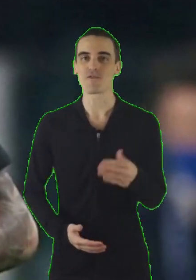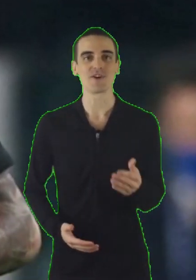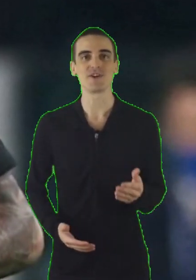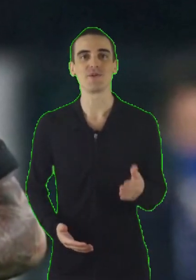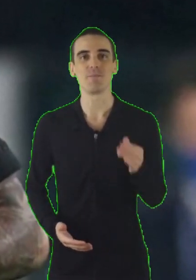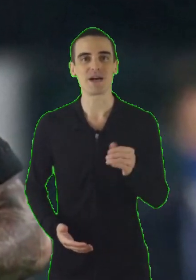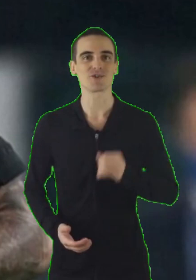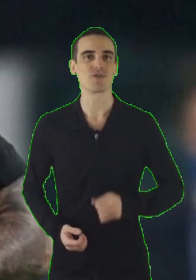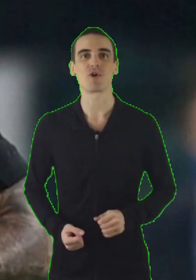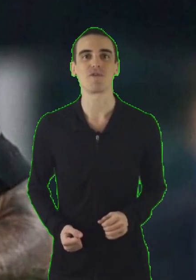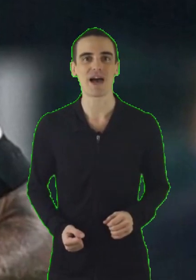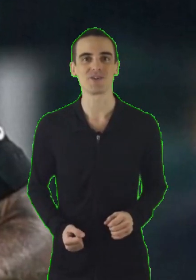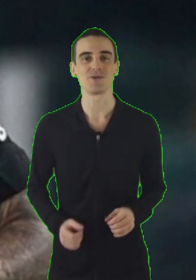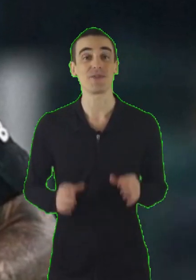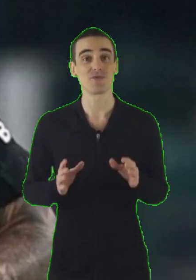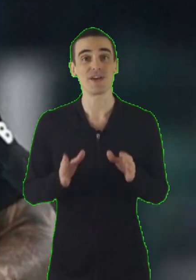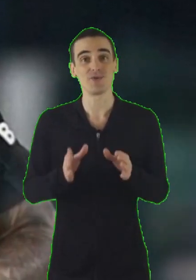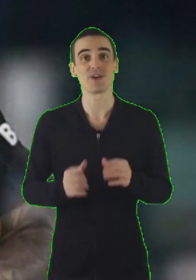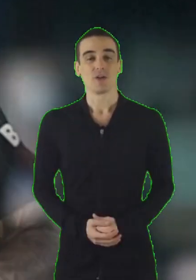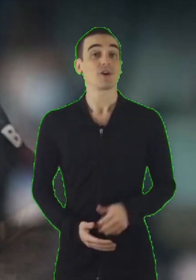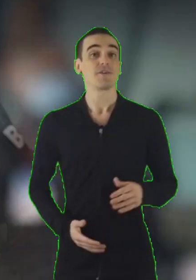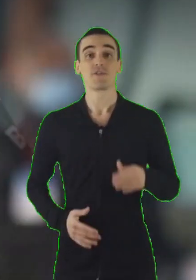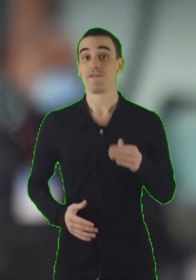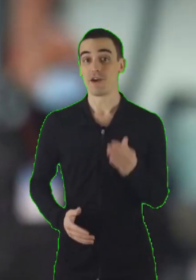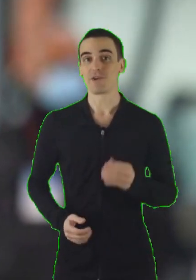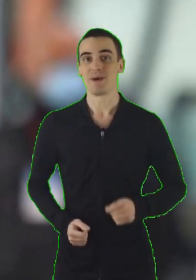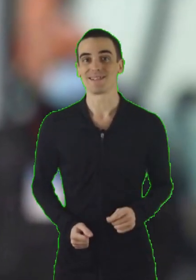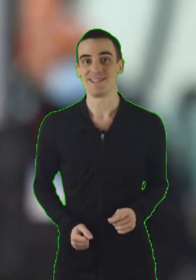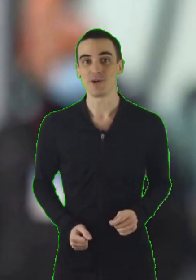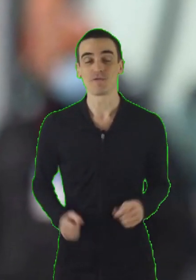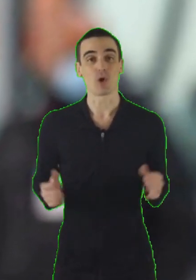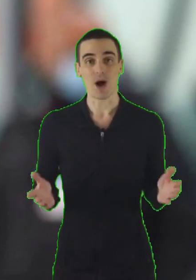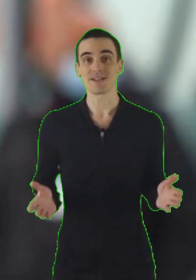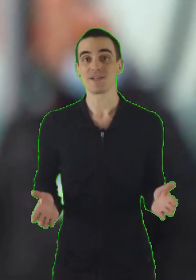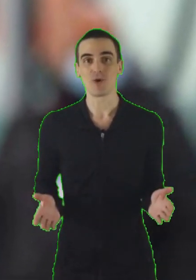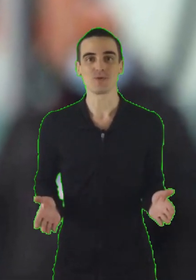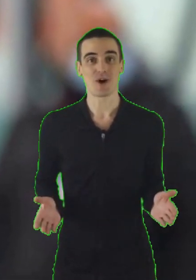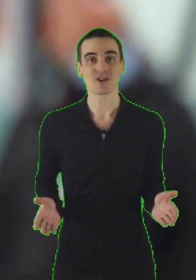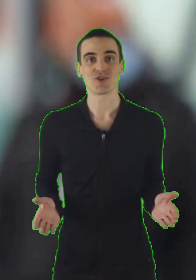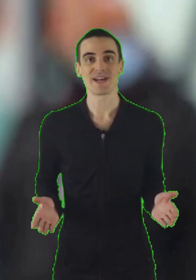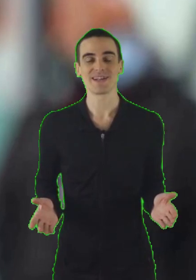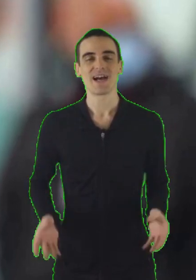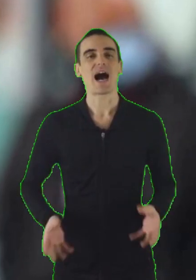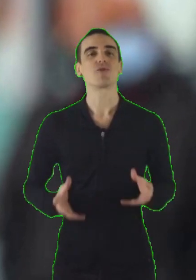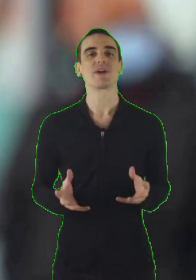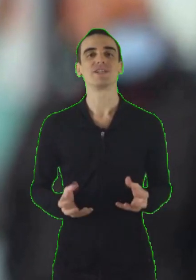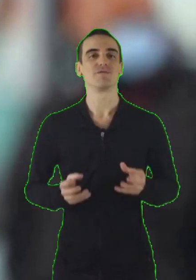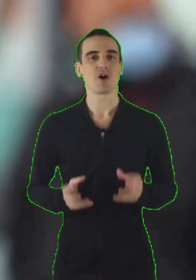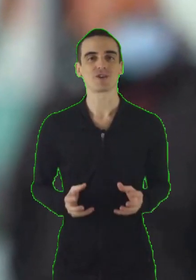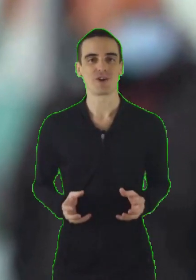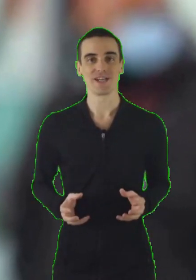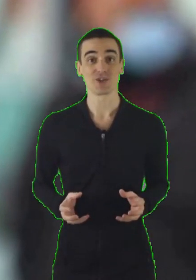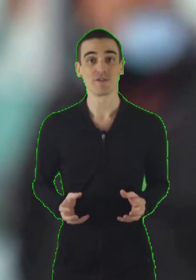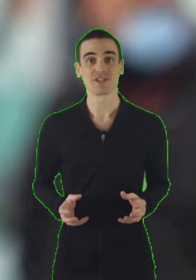conseguiu ter espaço, somando apenas 11 jogos pela equipe. O jogador estreou profissionalmente, pelo Santos, em 2019, mas